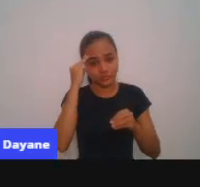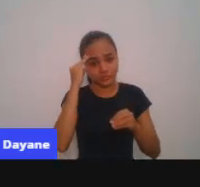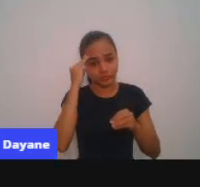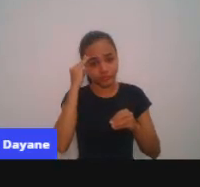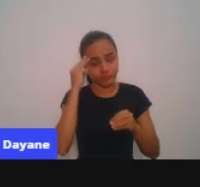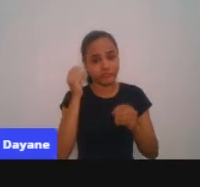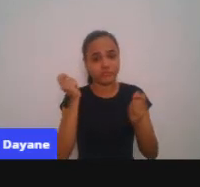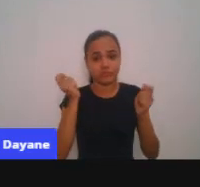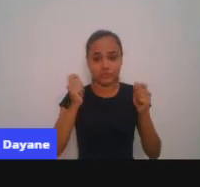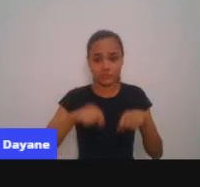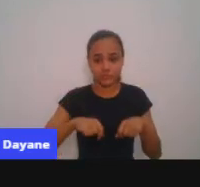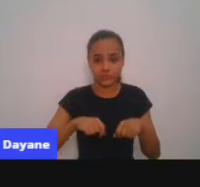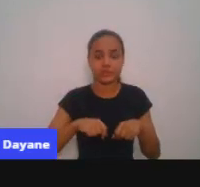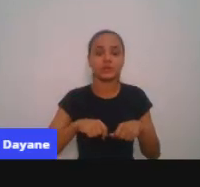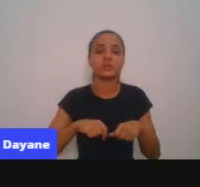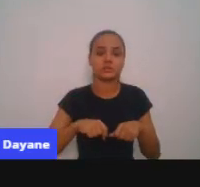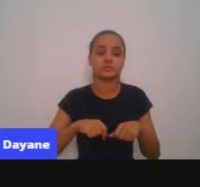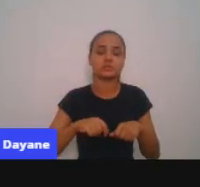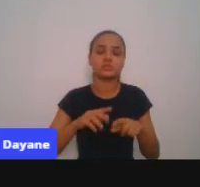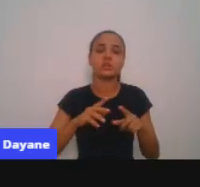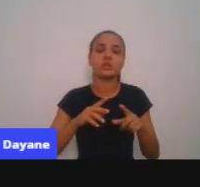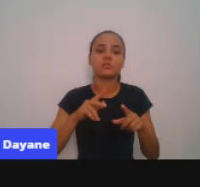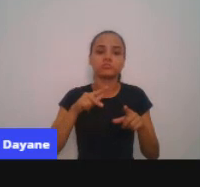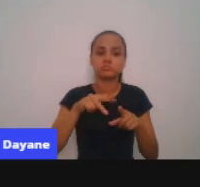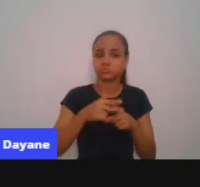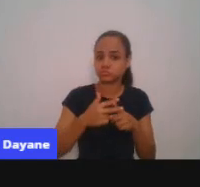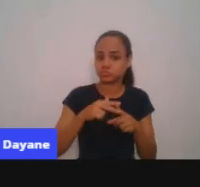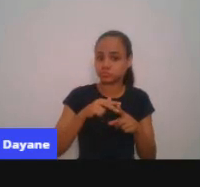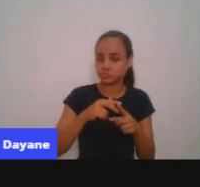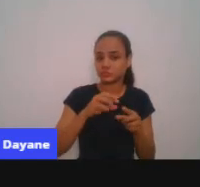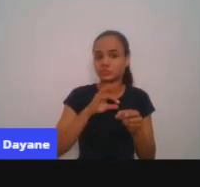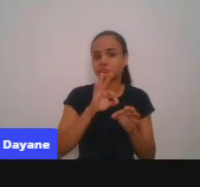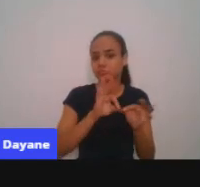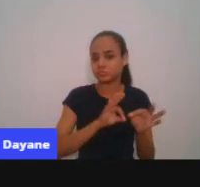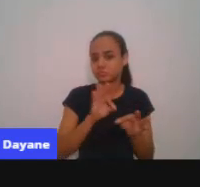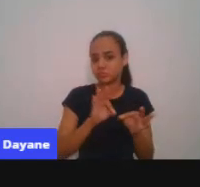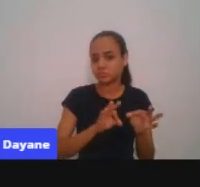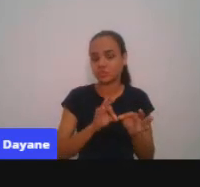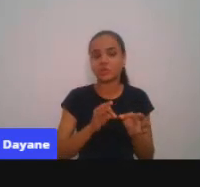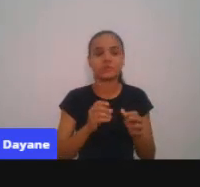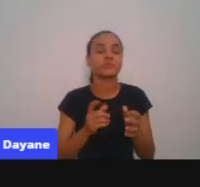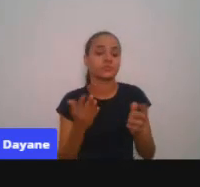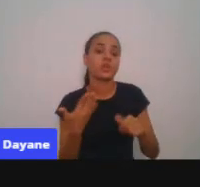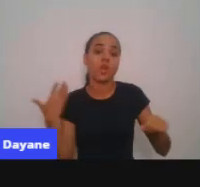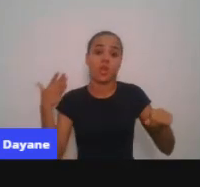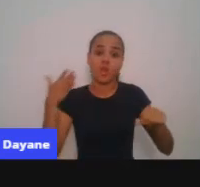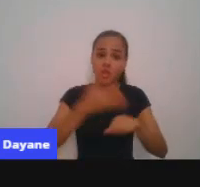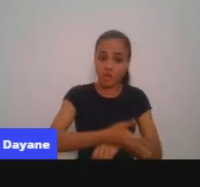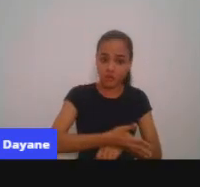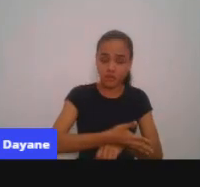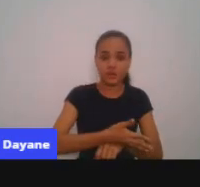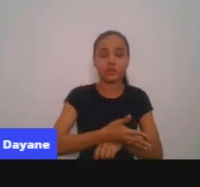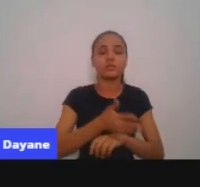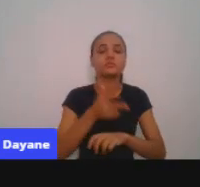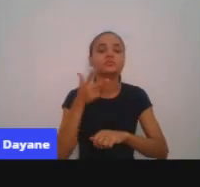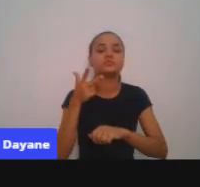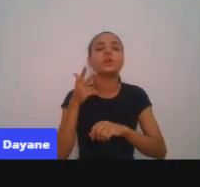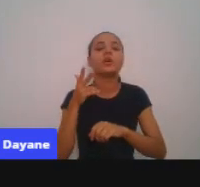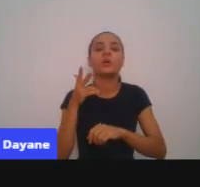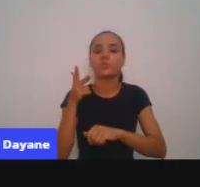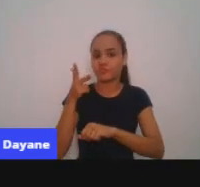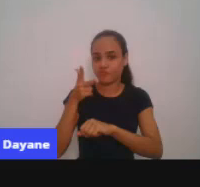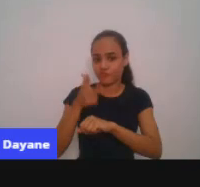nesse link, você entra na descrição do vídeo e você baixa lá o jogo da memória, que ele está limpinho